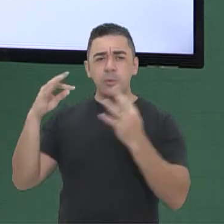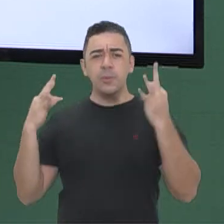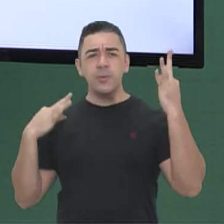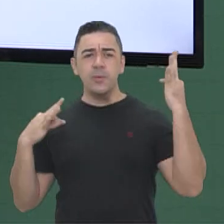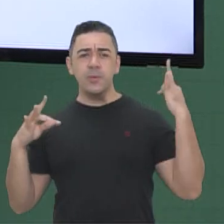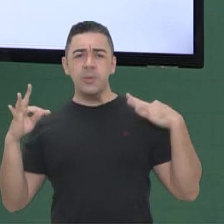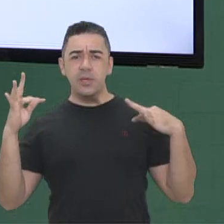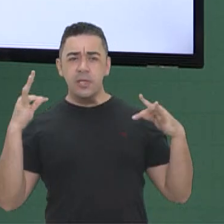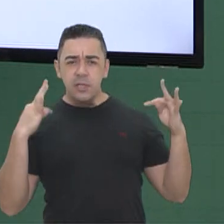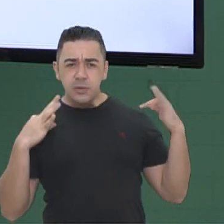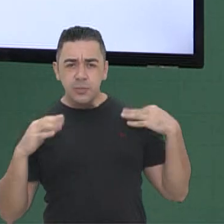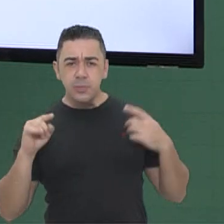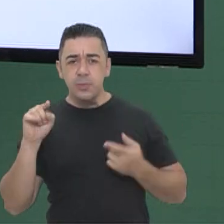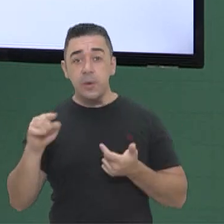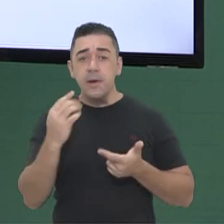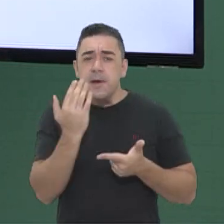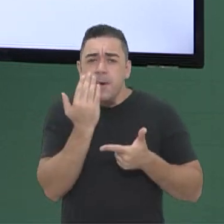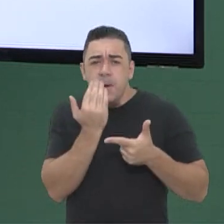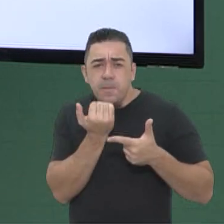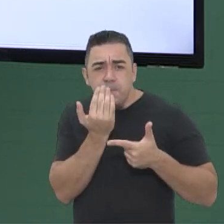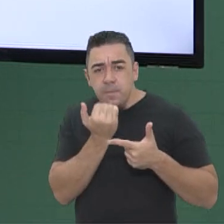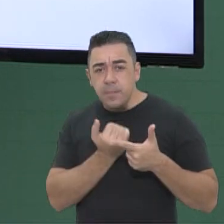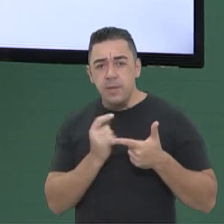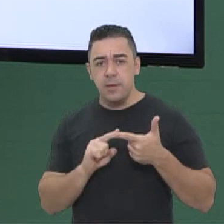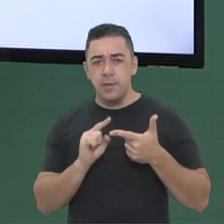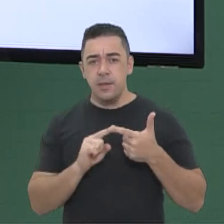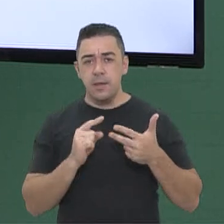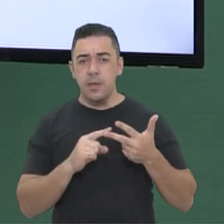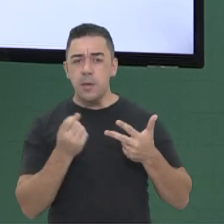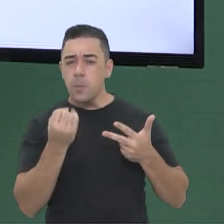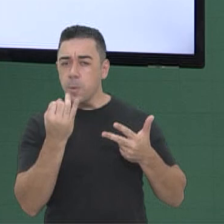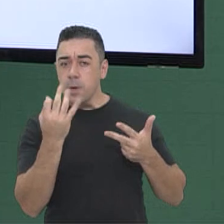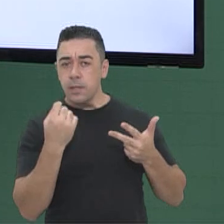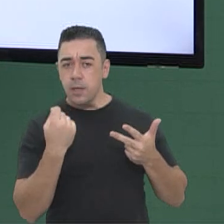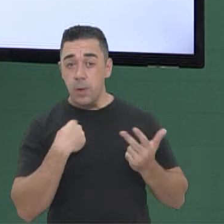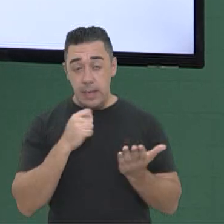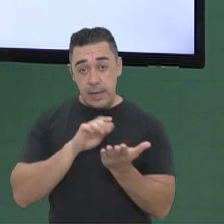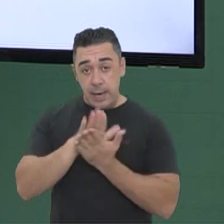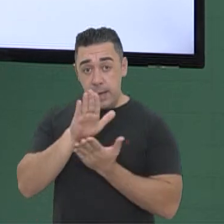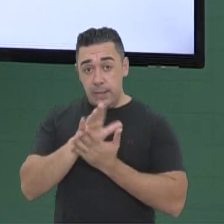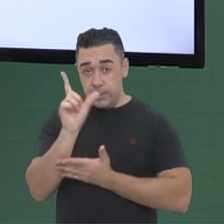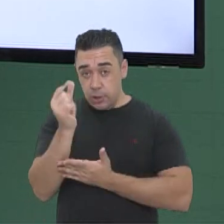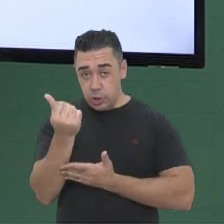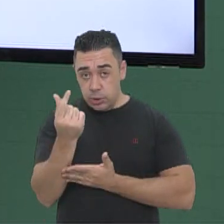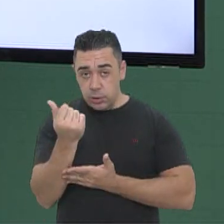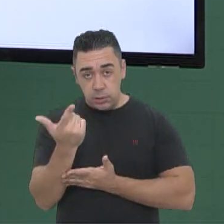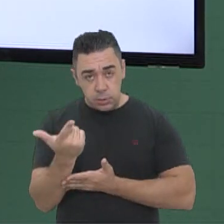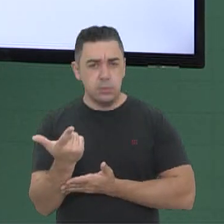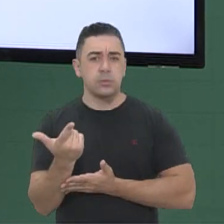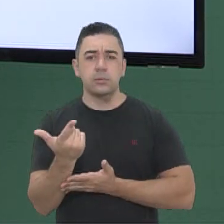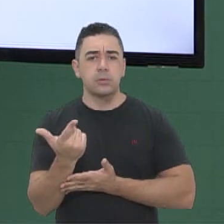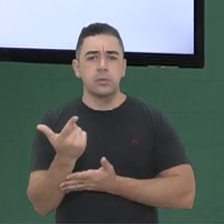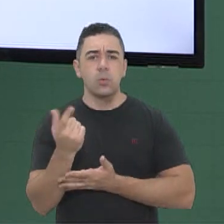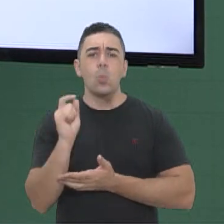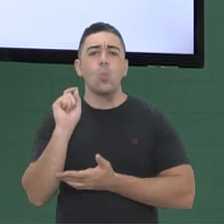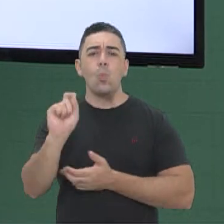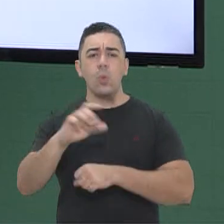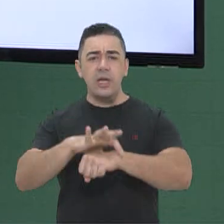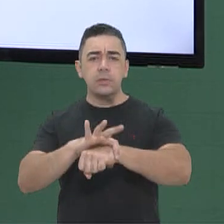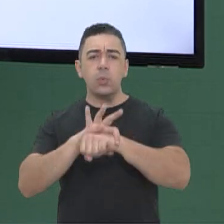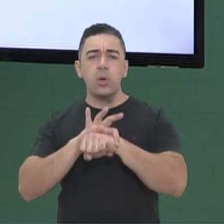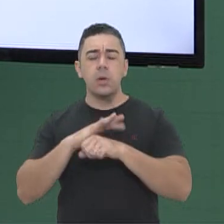a gastronomia, quanto vai custar esta minha viagem, qual a segurança e